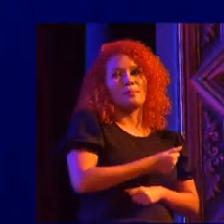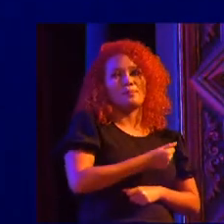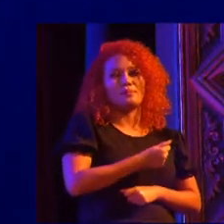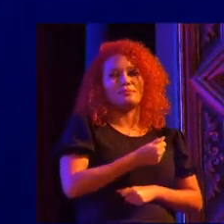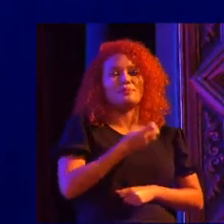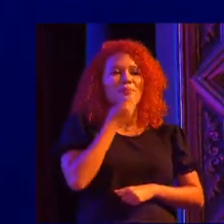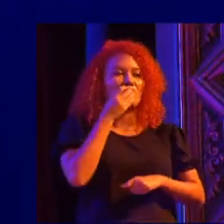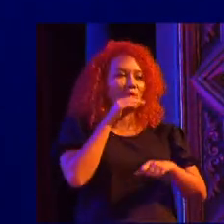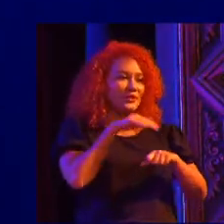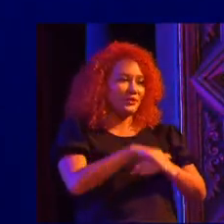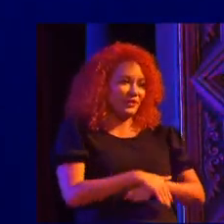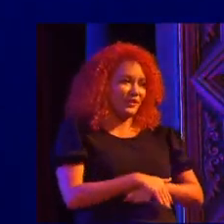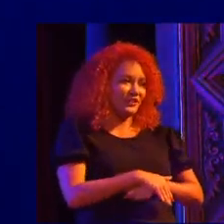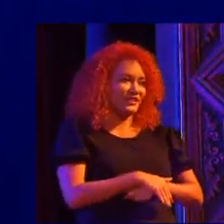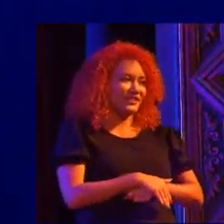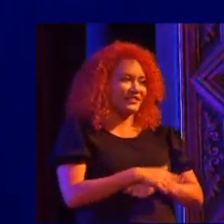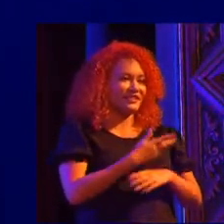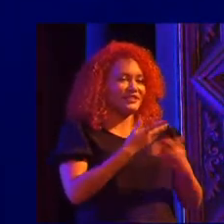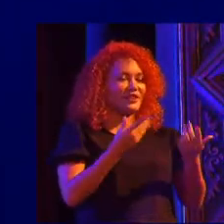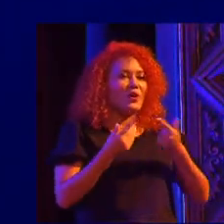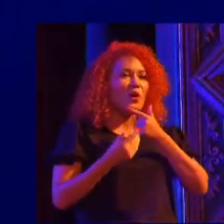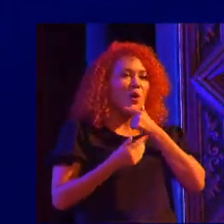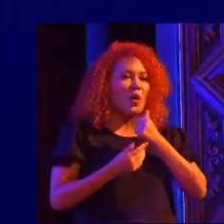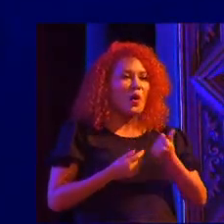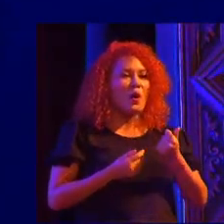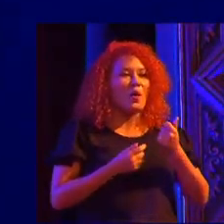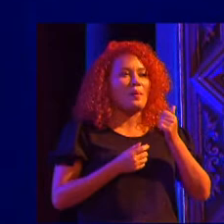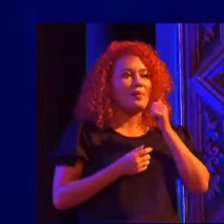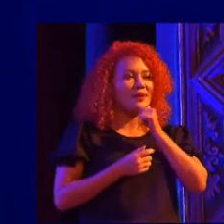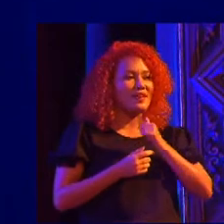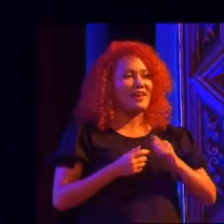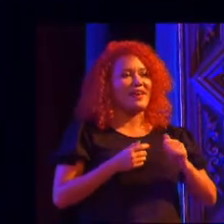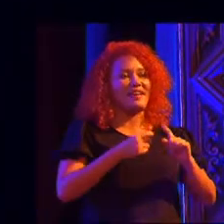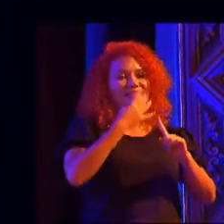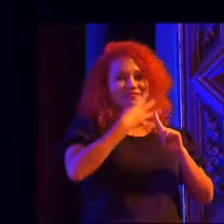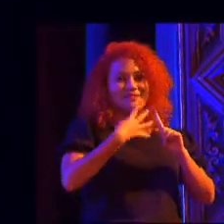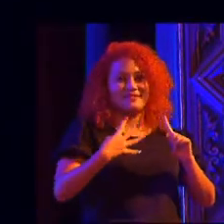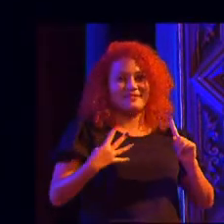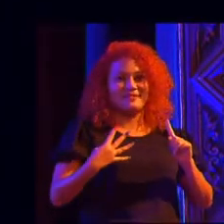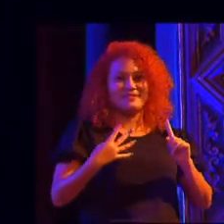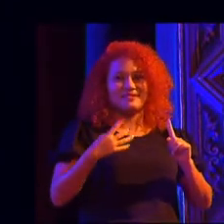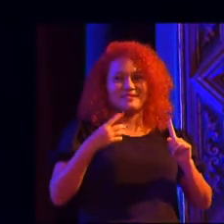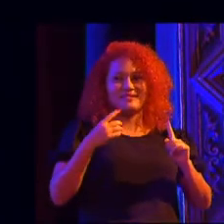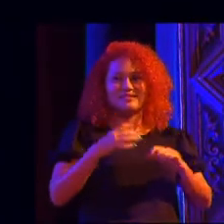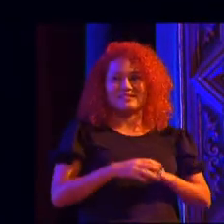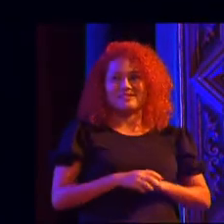boa noite a todos e a todas que estão aqui presentes.